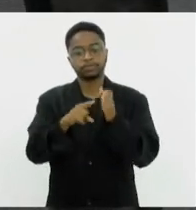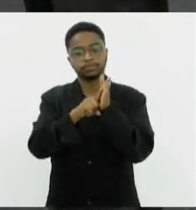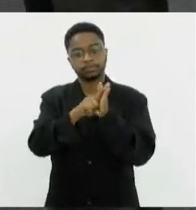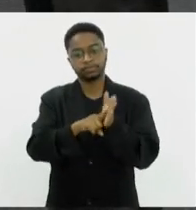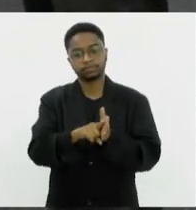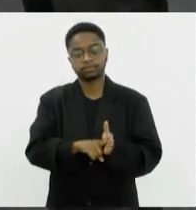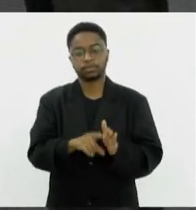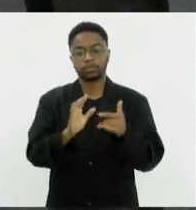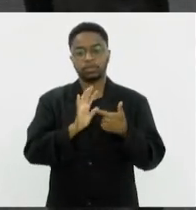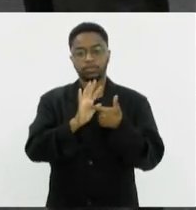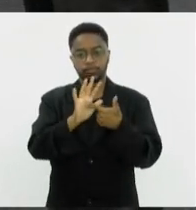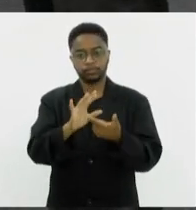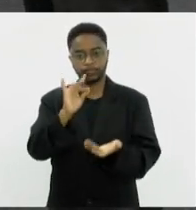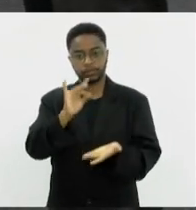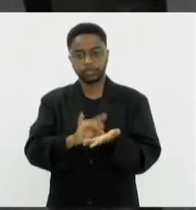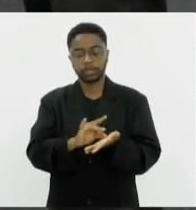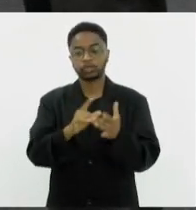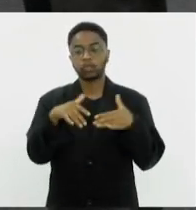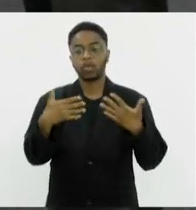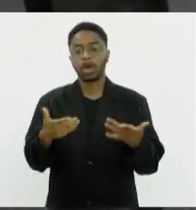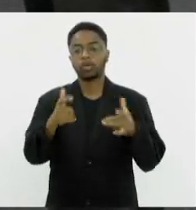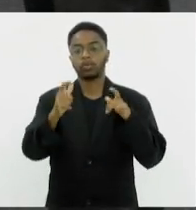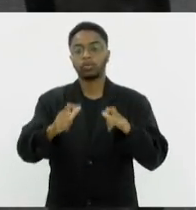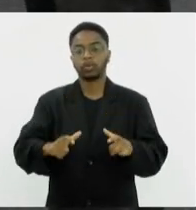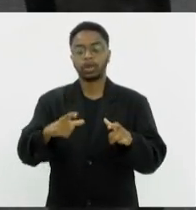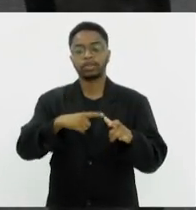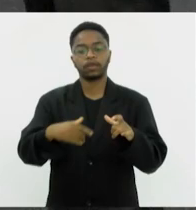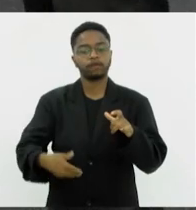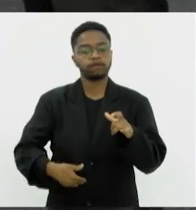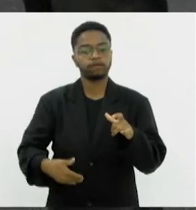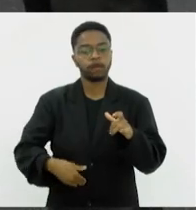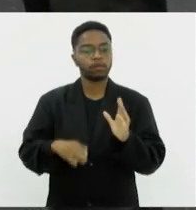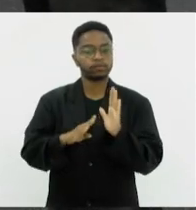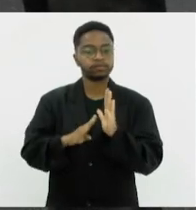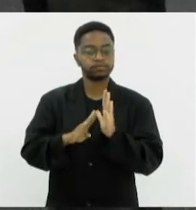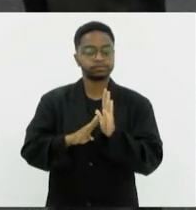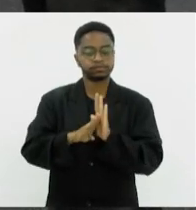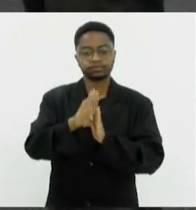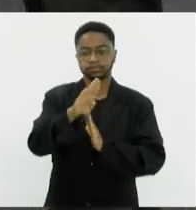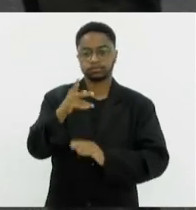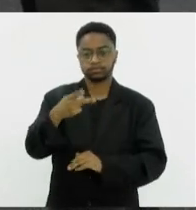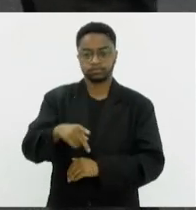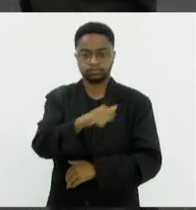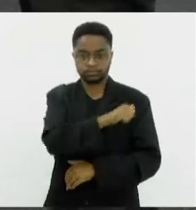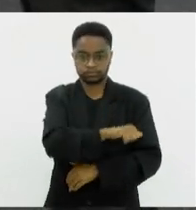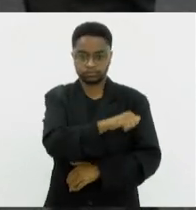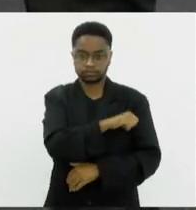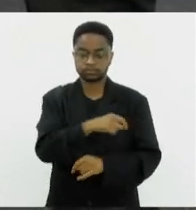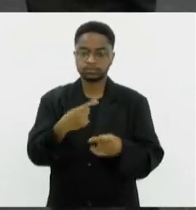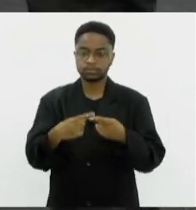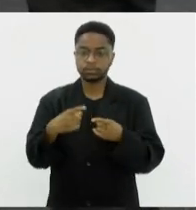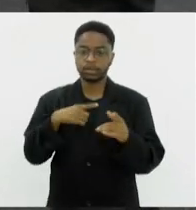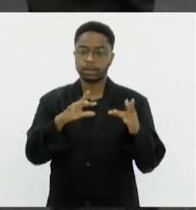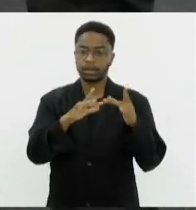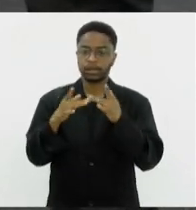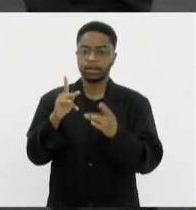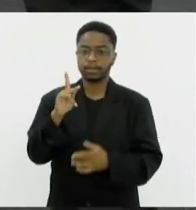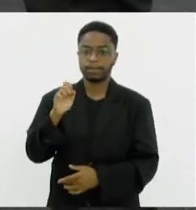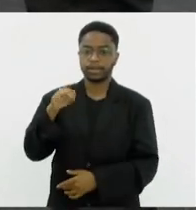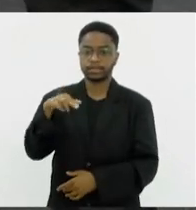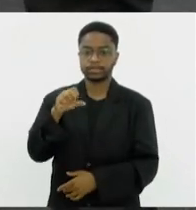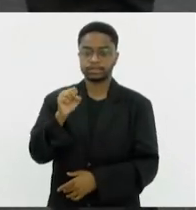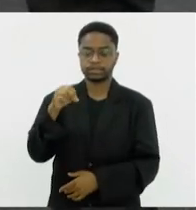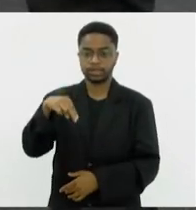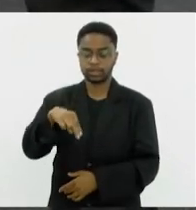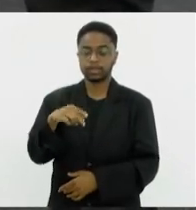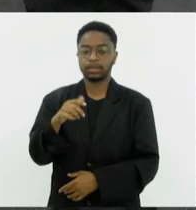estatísticas que revelem aonde está a fome no estado do Rio de Janeiro. Porque, de acordo com a rede Pensam, 10%